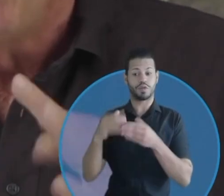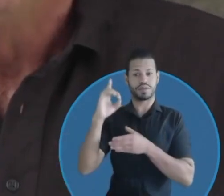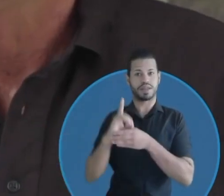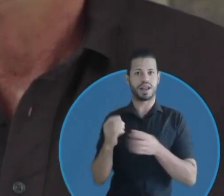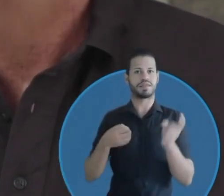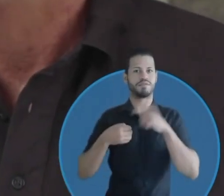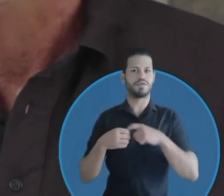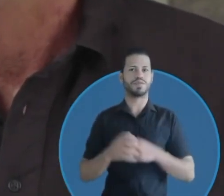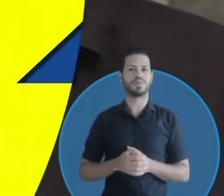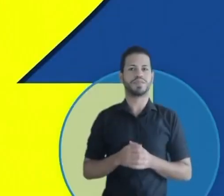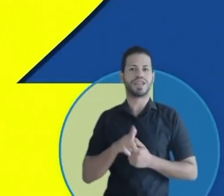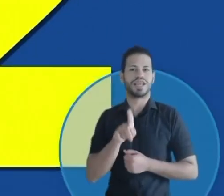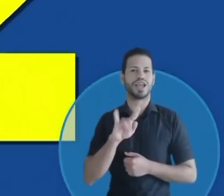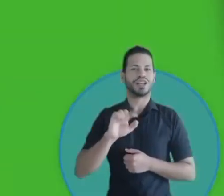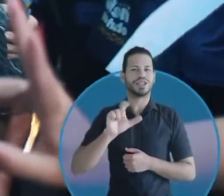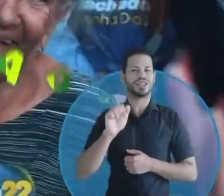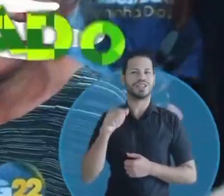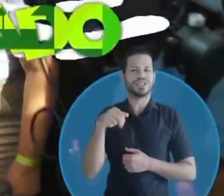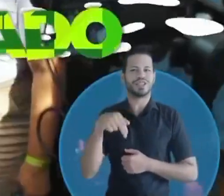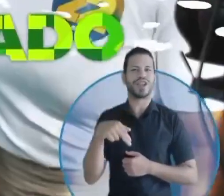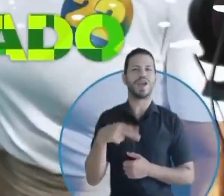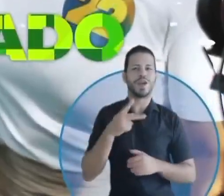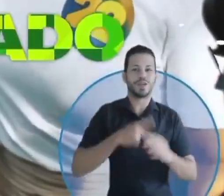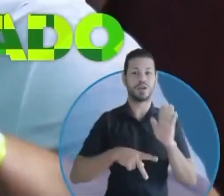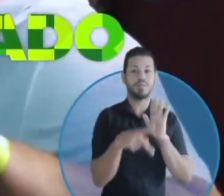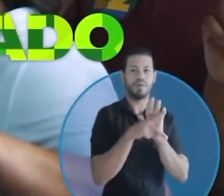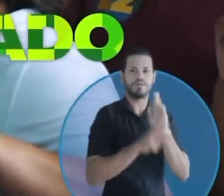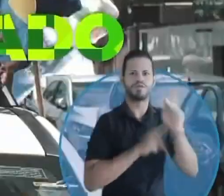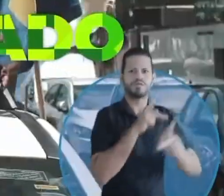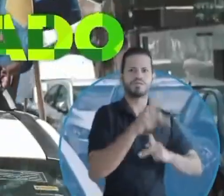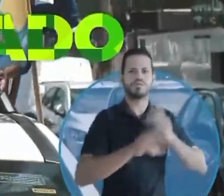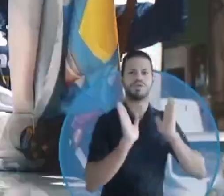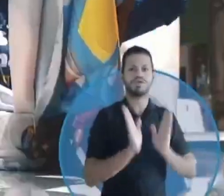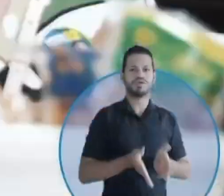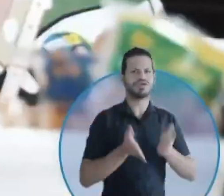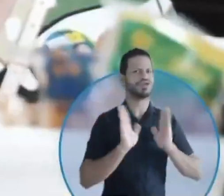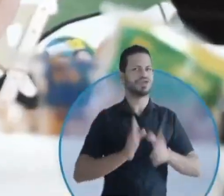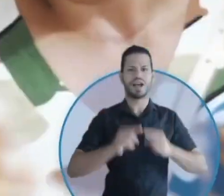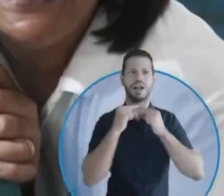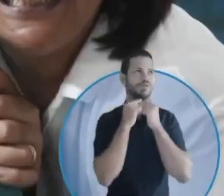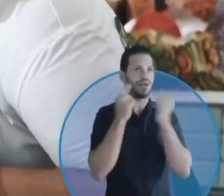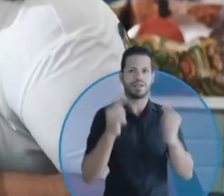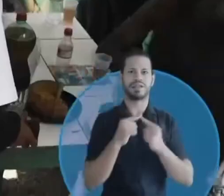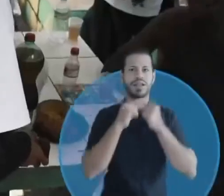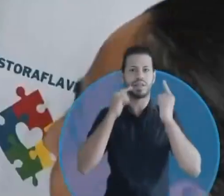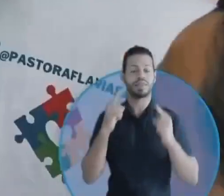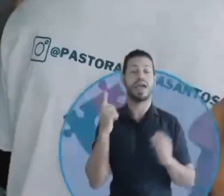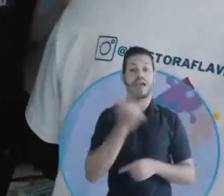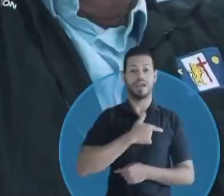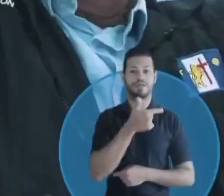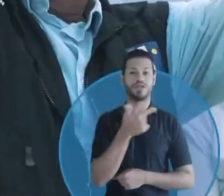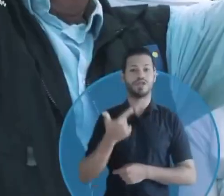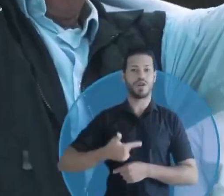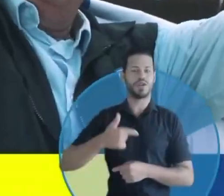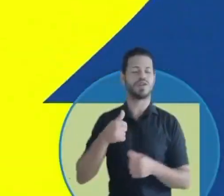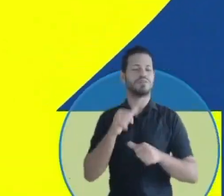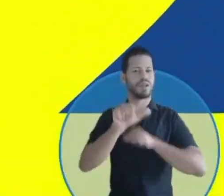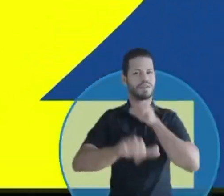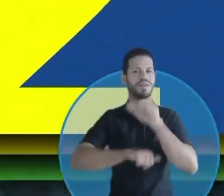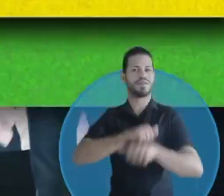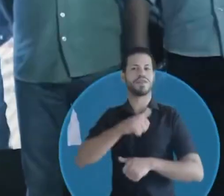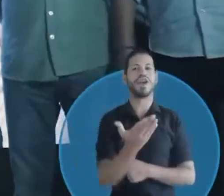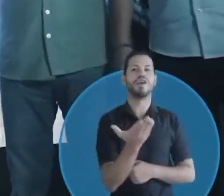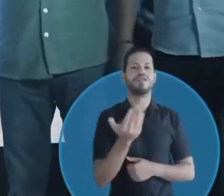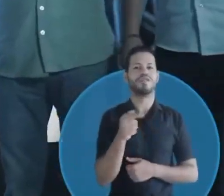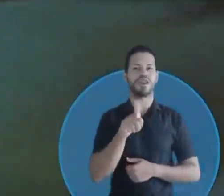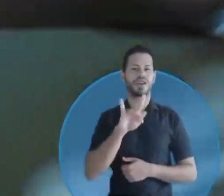É só votar que a direita volta. É Gilson Machado que eu vou. Já não dá mais pra aguentar. É 22